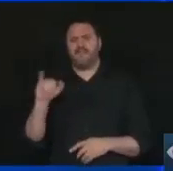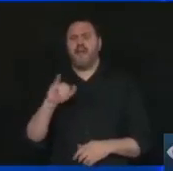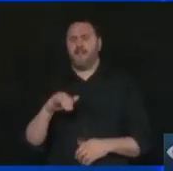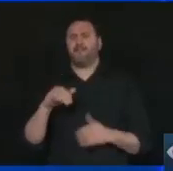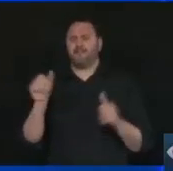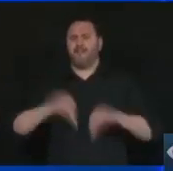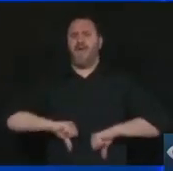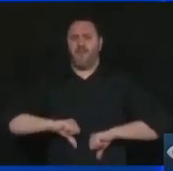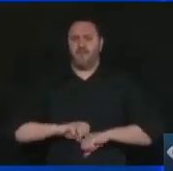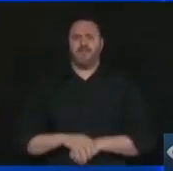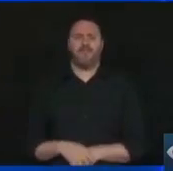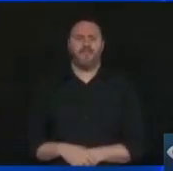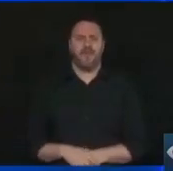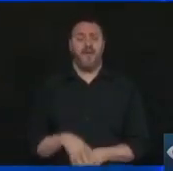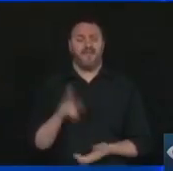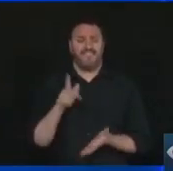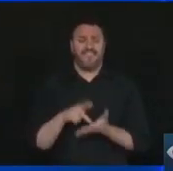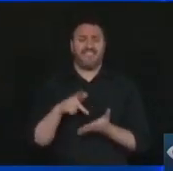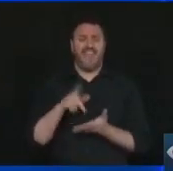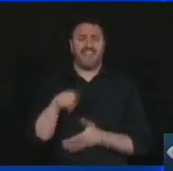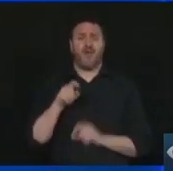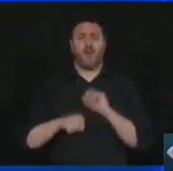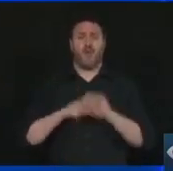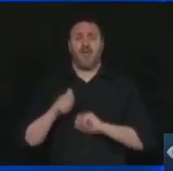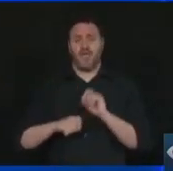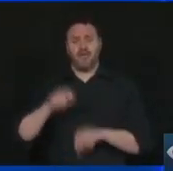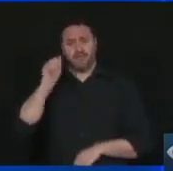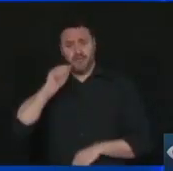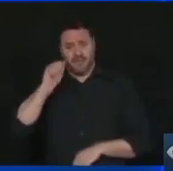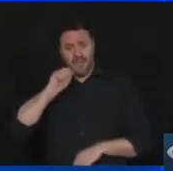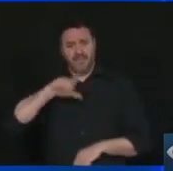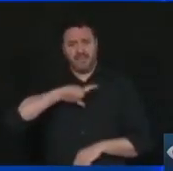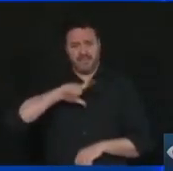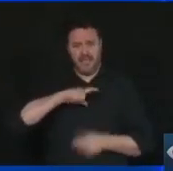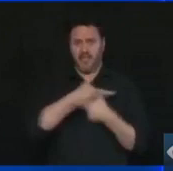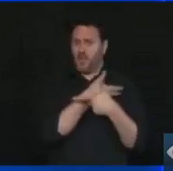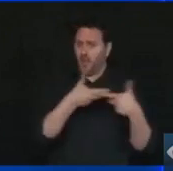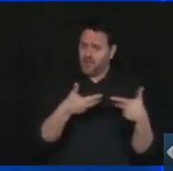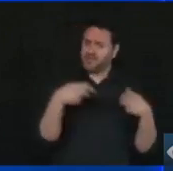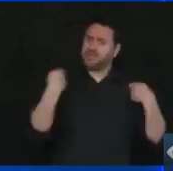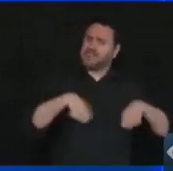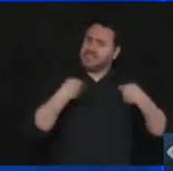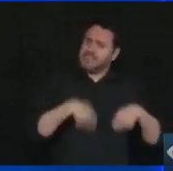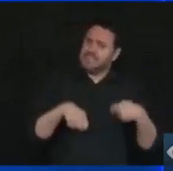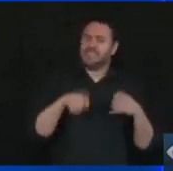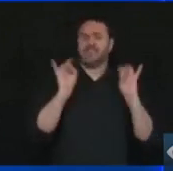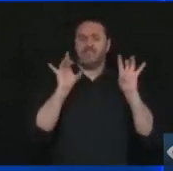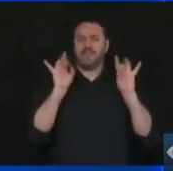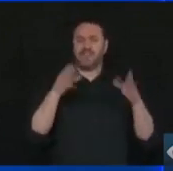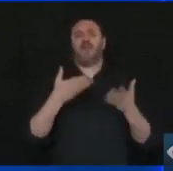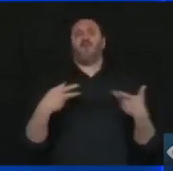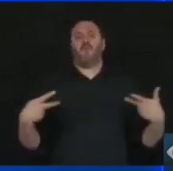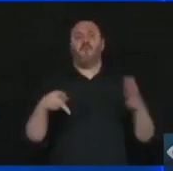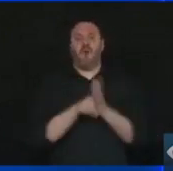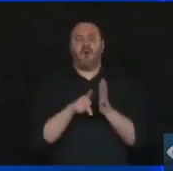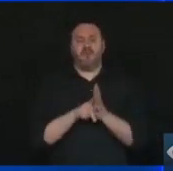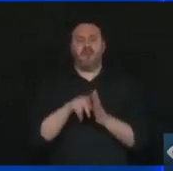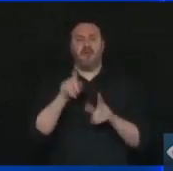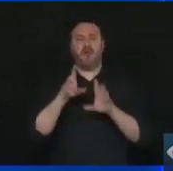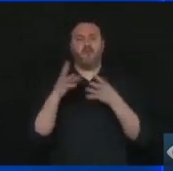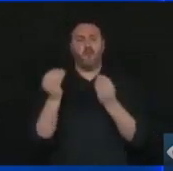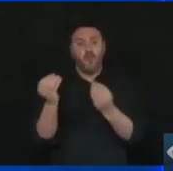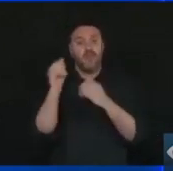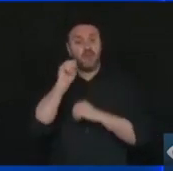A realidade é que nós, mulheres, temos as nossas particularidades para viver na cidade. Muitas de nós criam os seus filhos